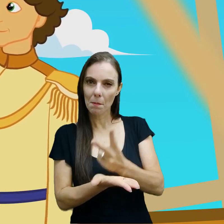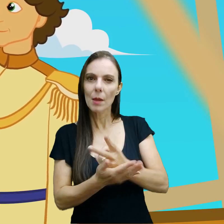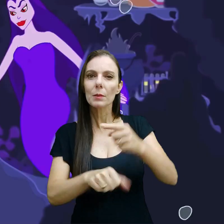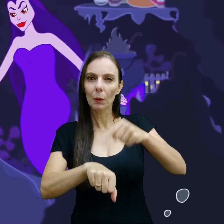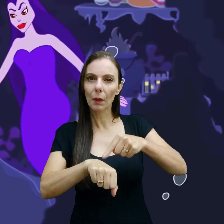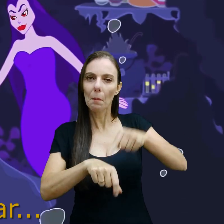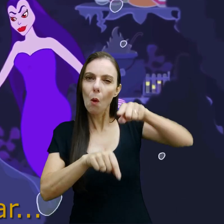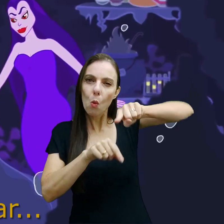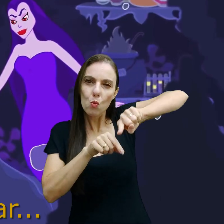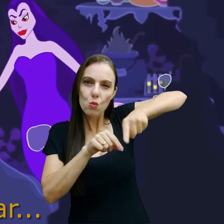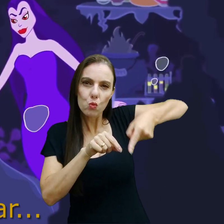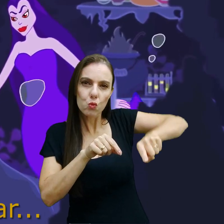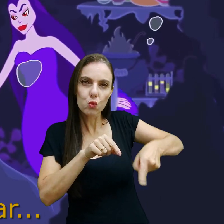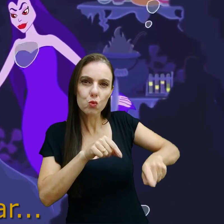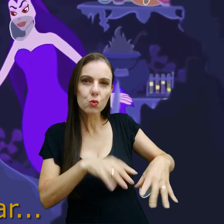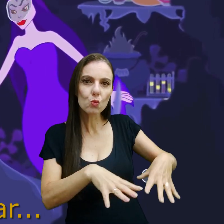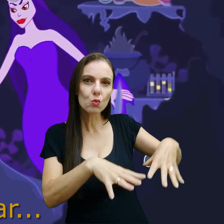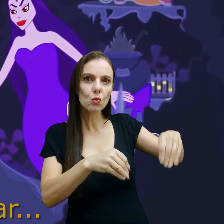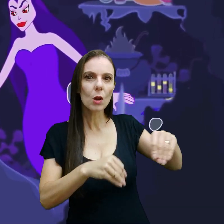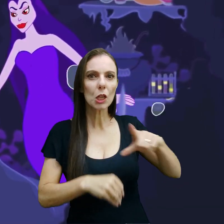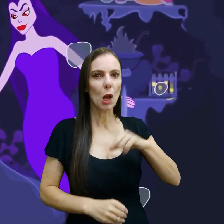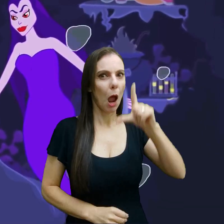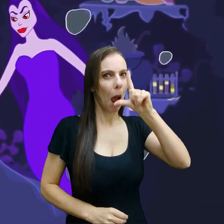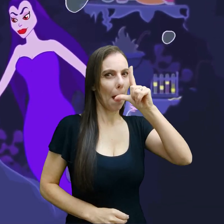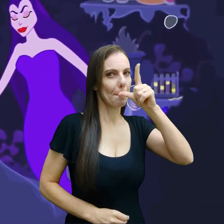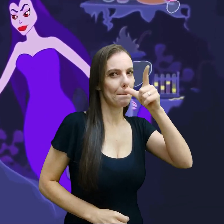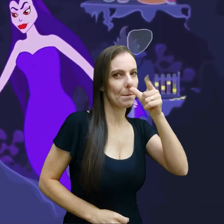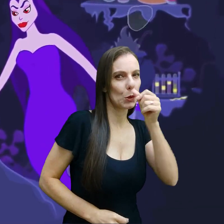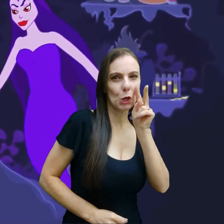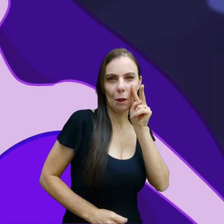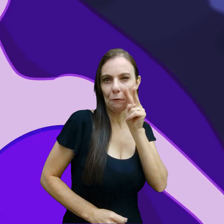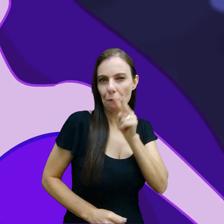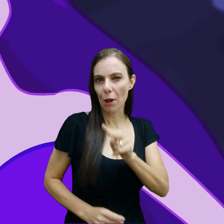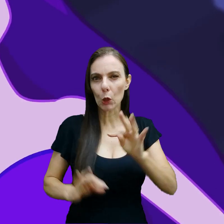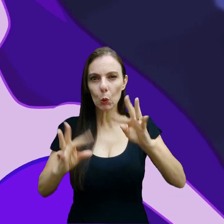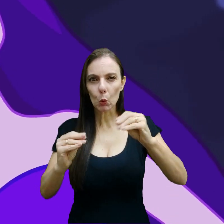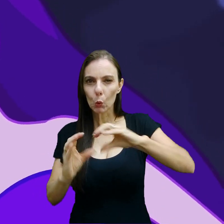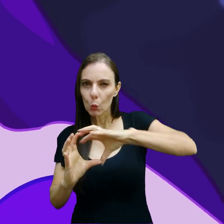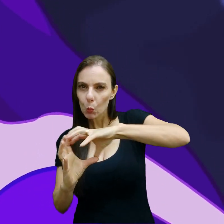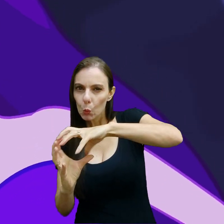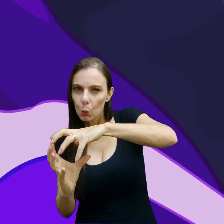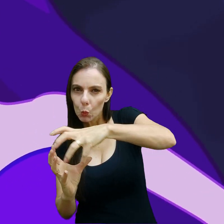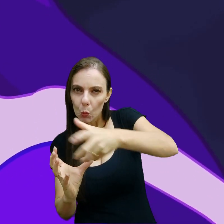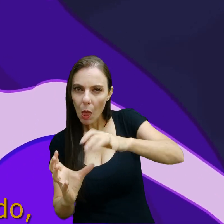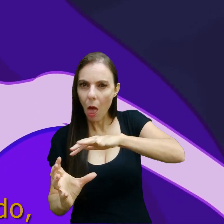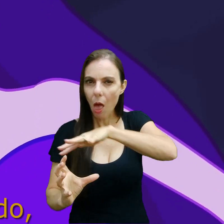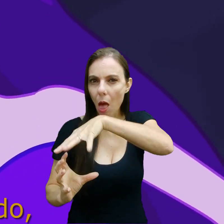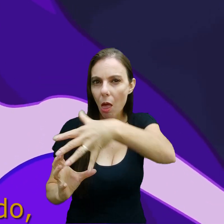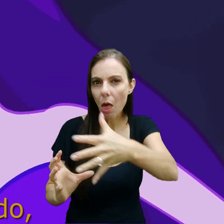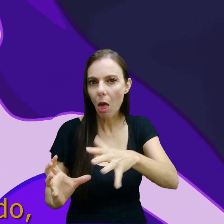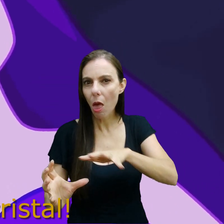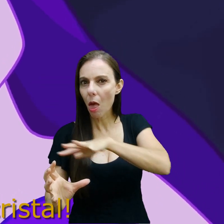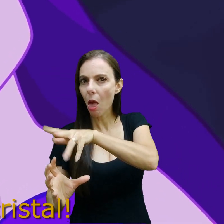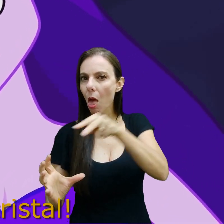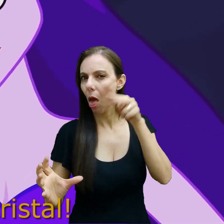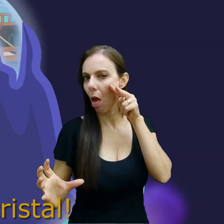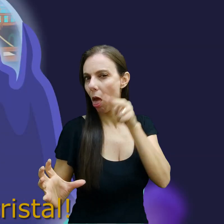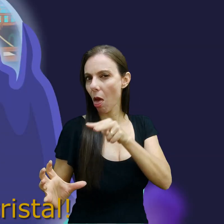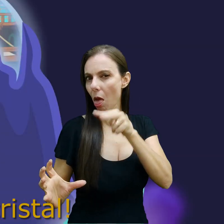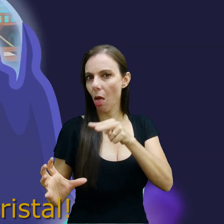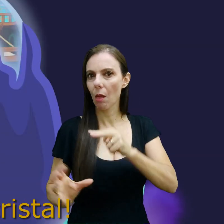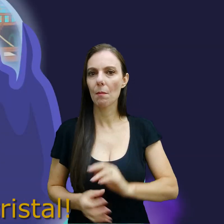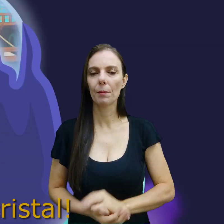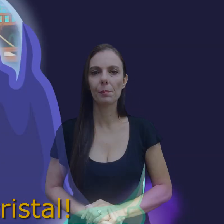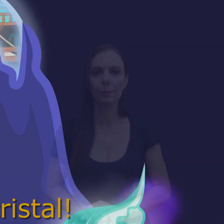Ao mesmo tempo, no reino do fundo do mar, a bruxa dos mares estava assistindo tudo o que estava acontecendo através da